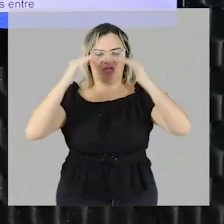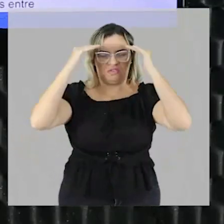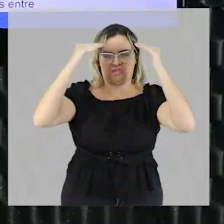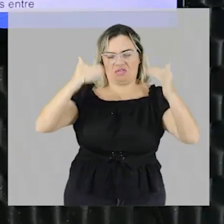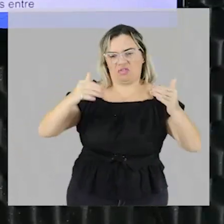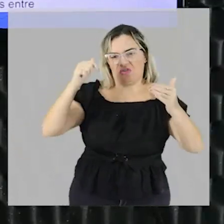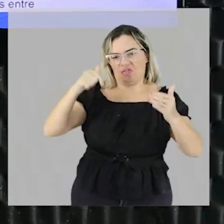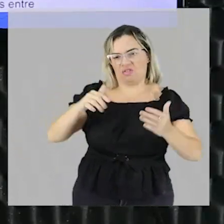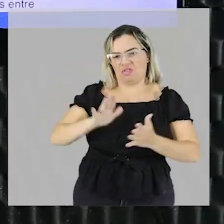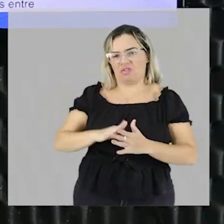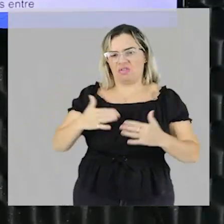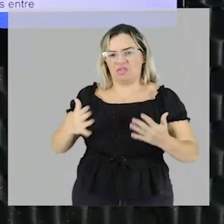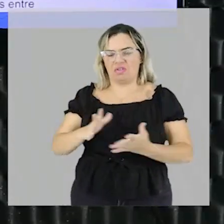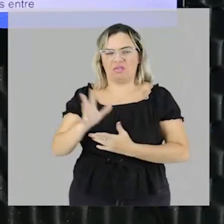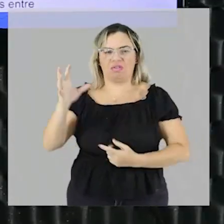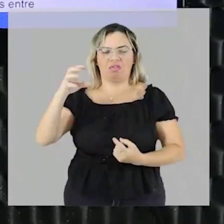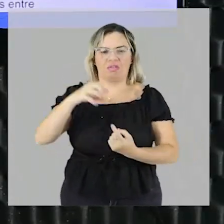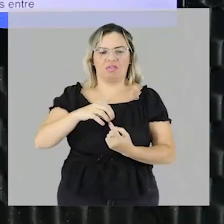teve com a corte portuguesa.